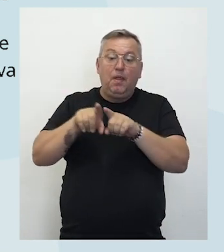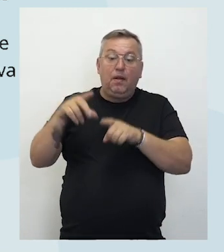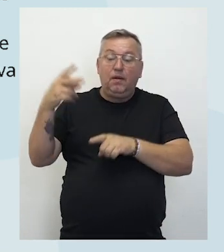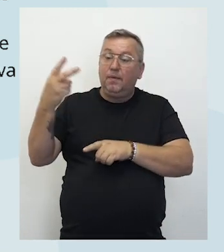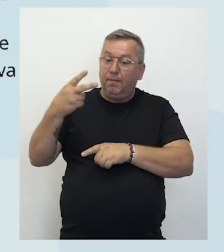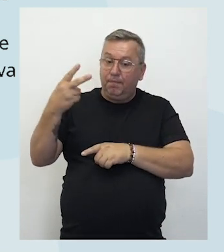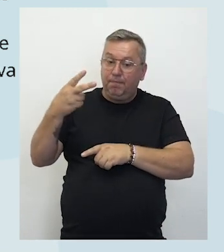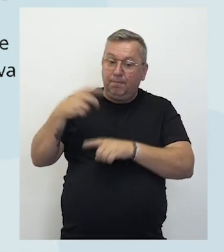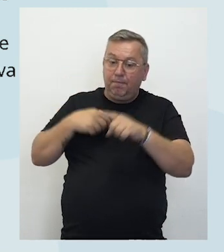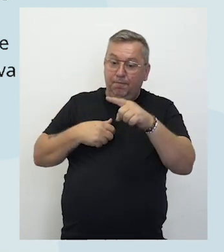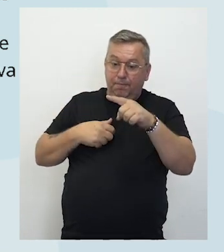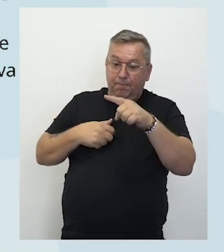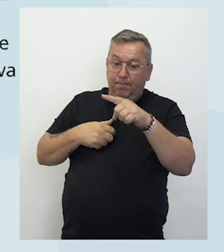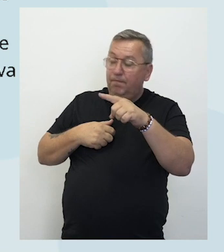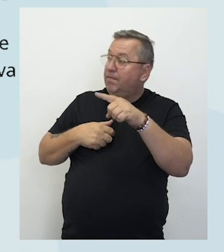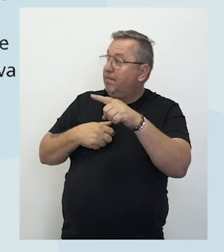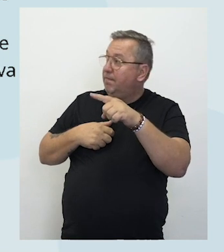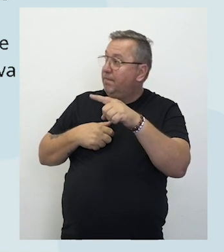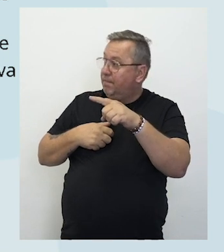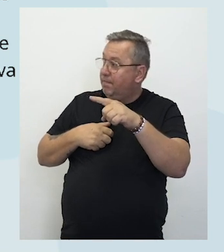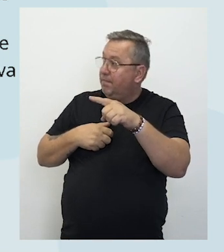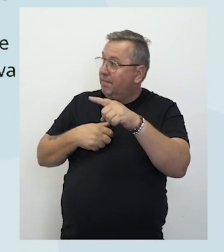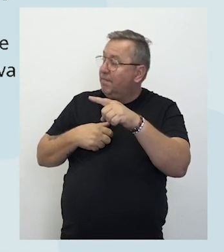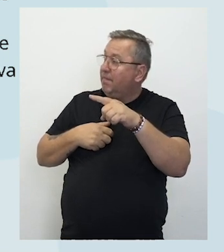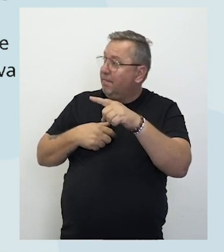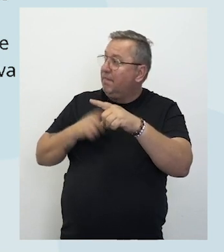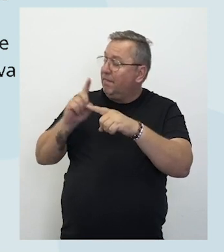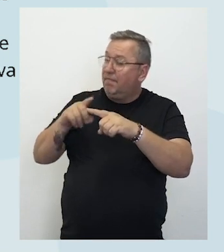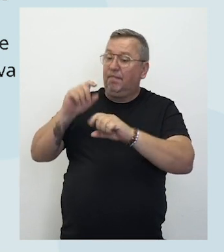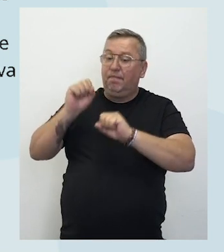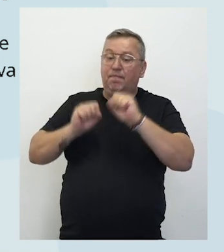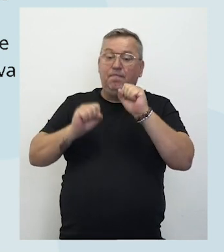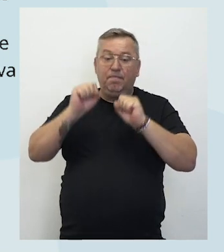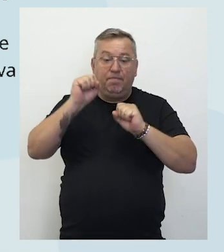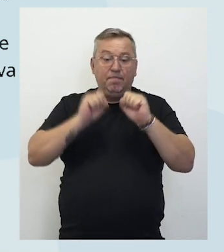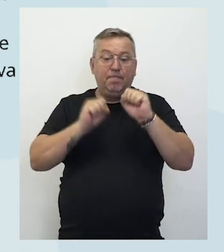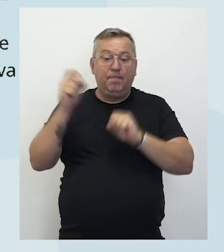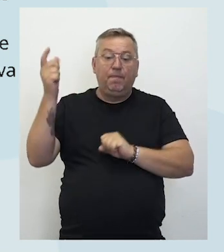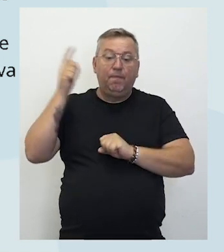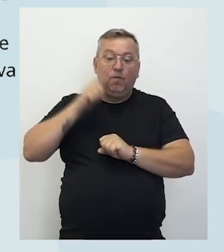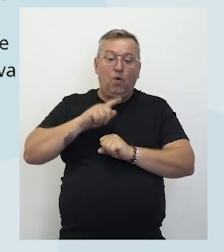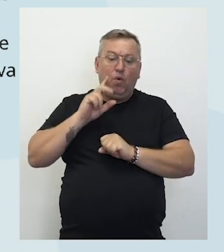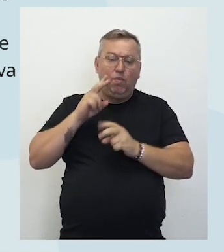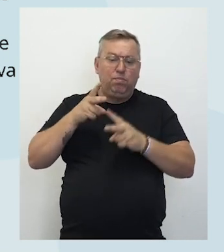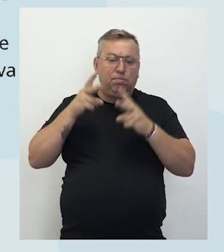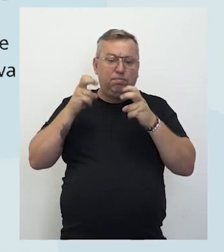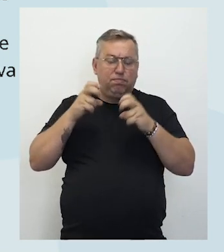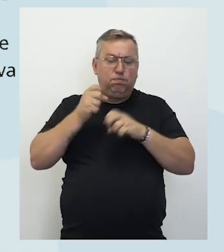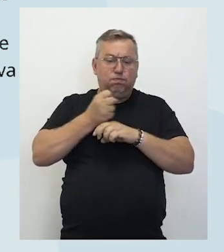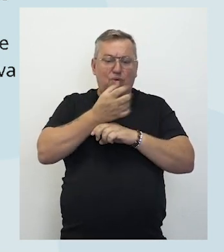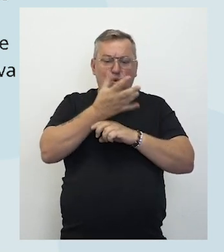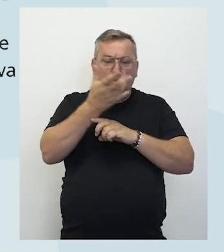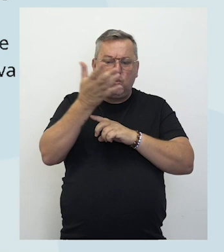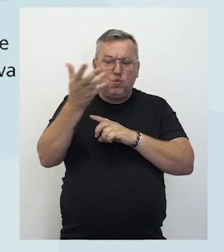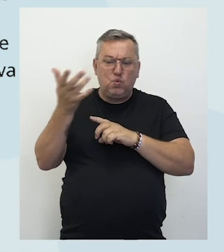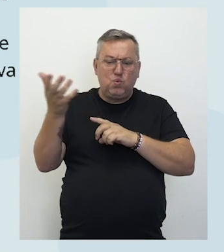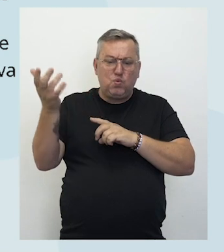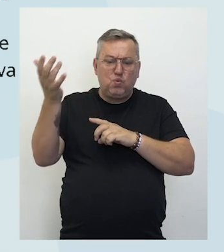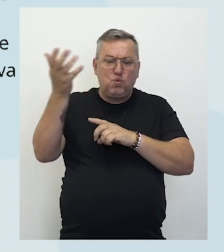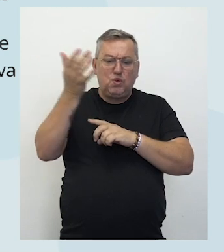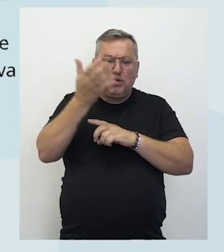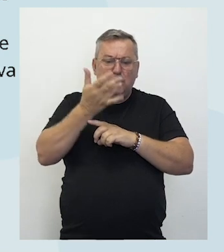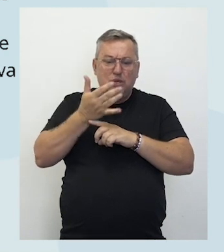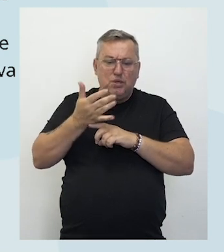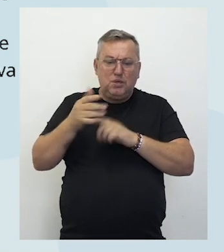segunda imagem, eu tenho o quê? Eu tenho uma imagem de uma indústria. Eu consigo, né, observar aí aqueles padrões, até aquele